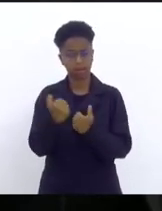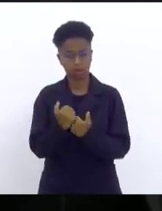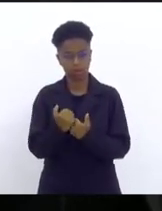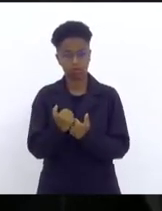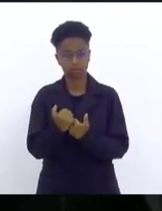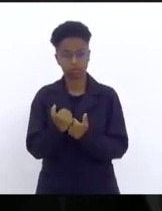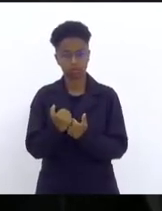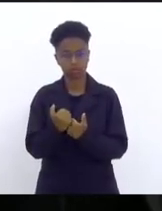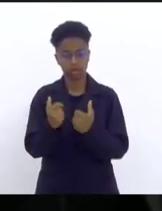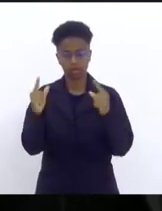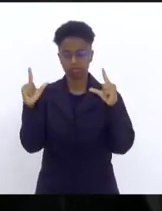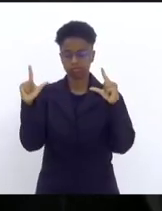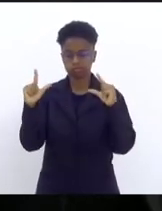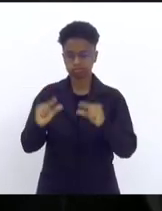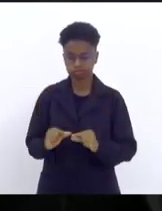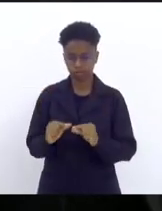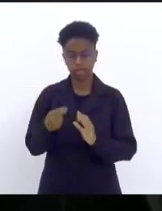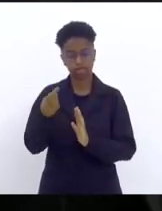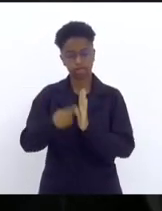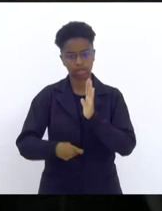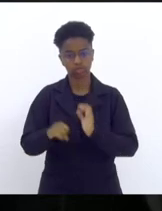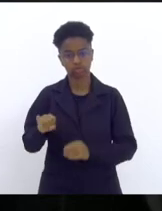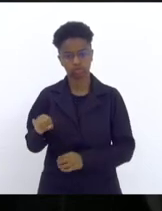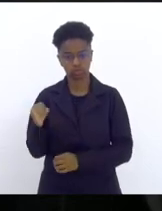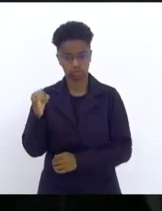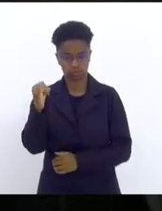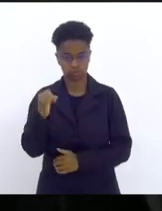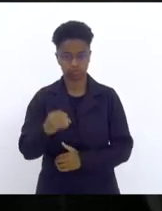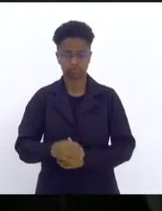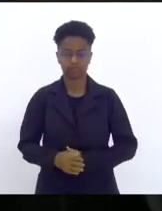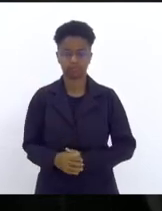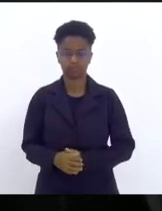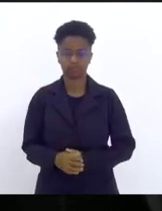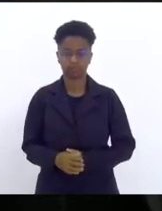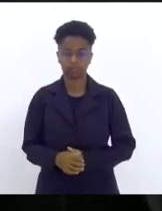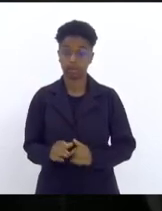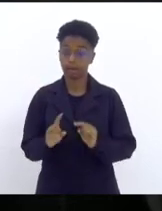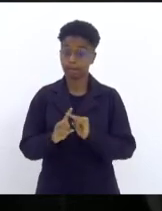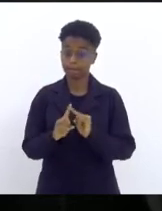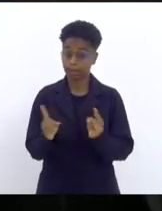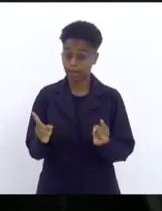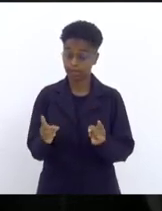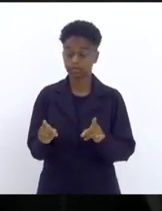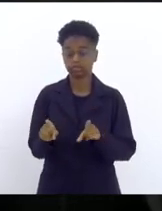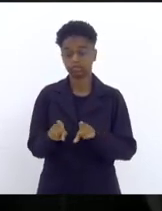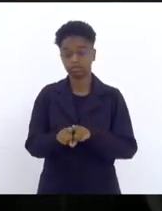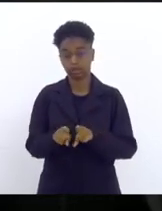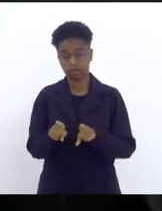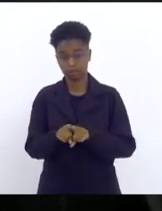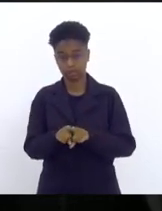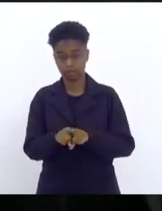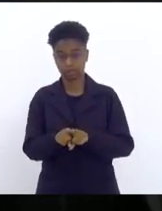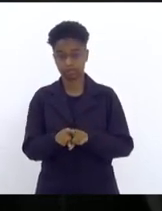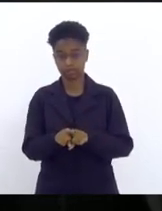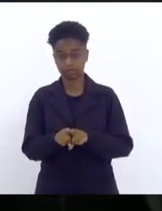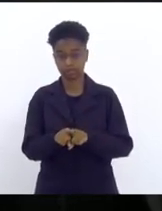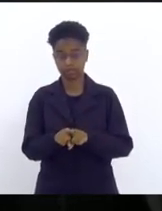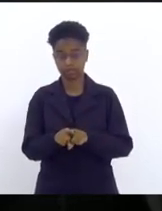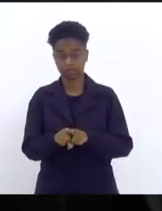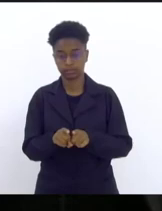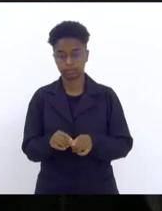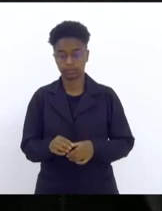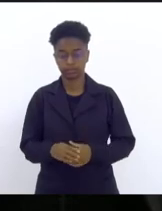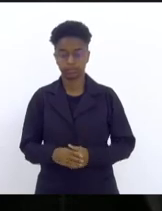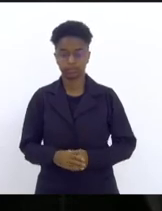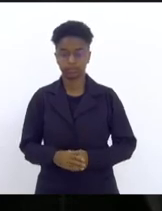a redução da taxa de juros mais ao mesmo tempo não pode